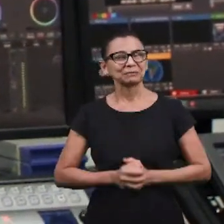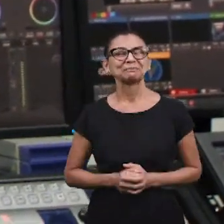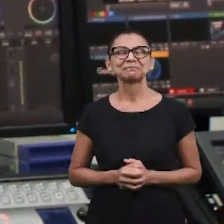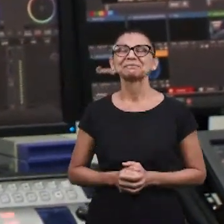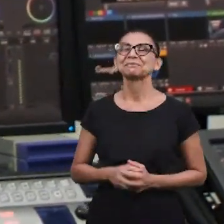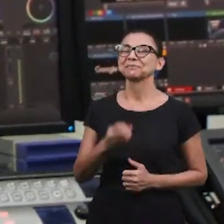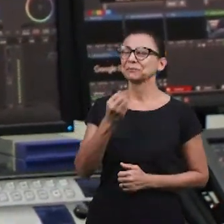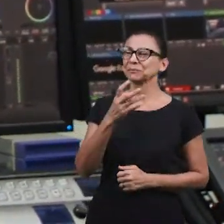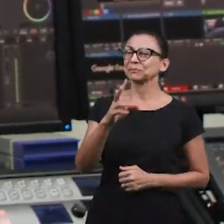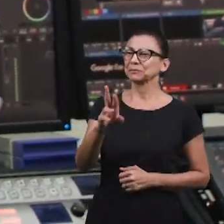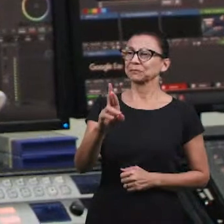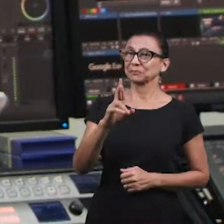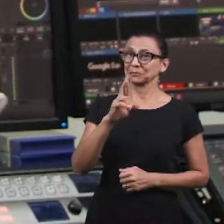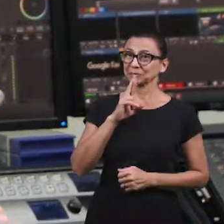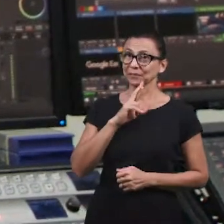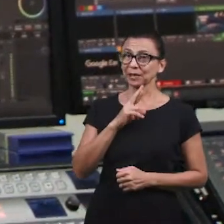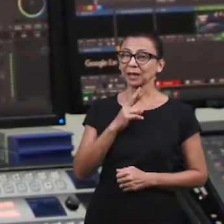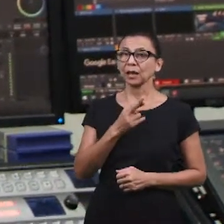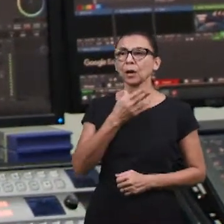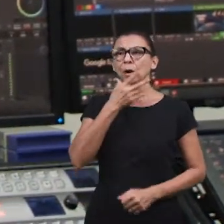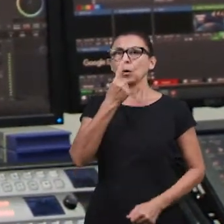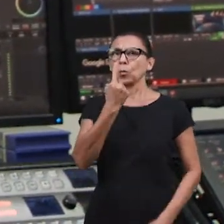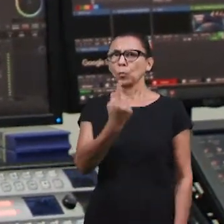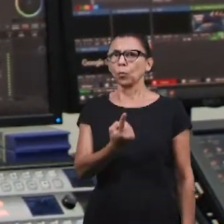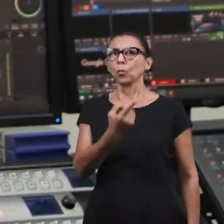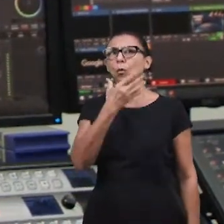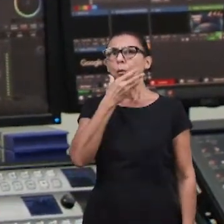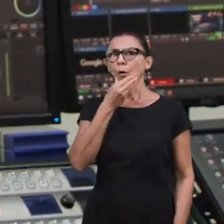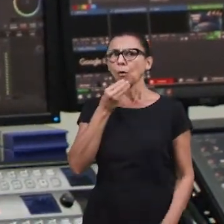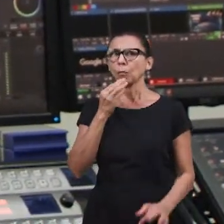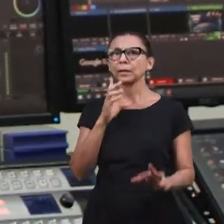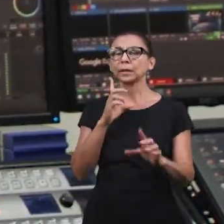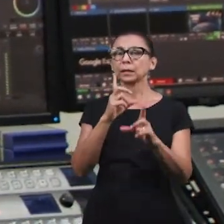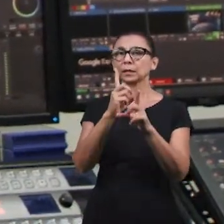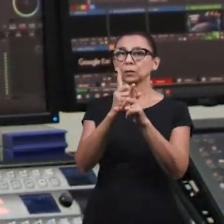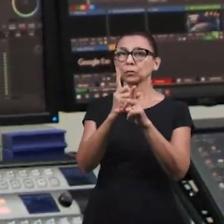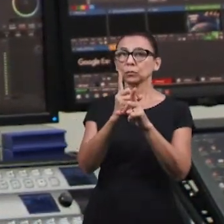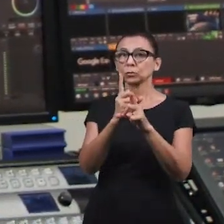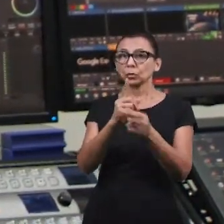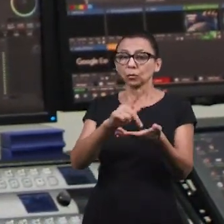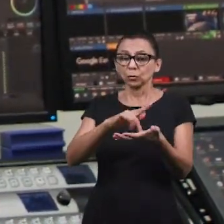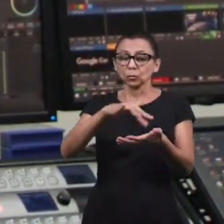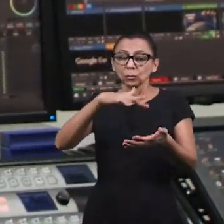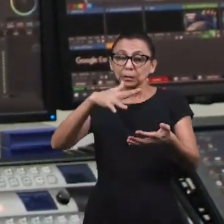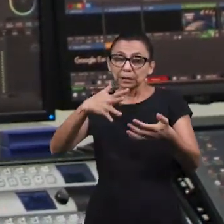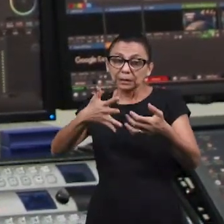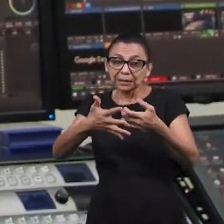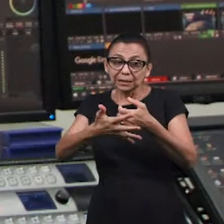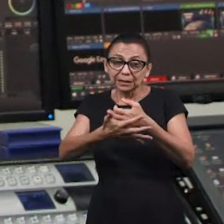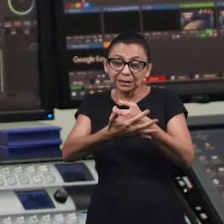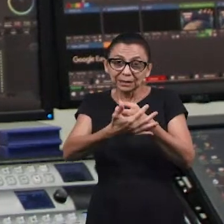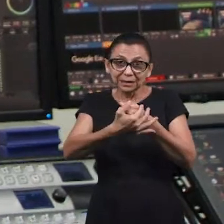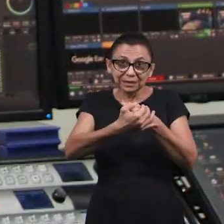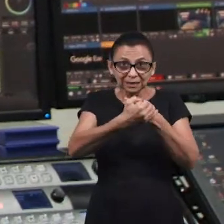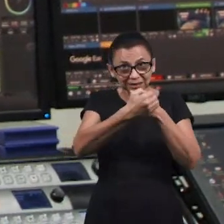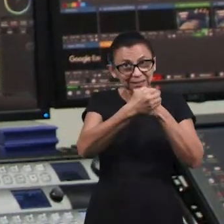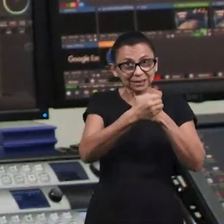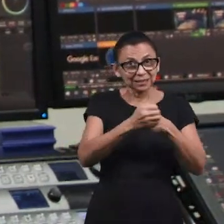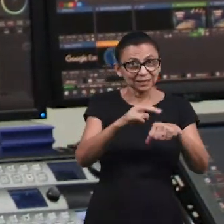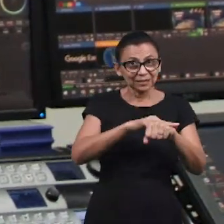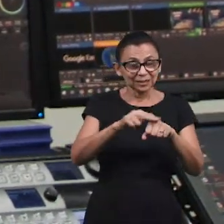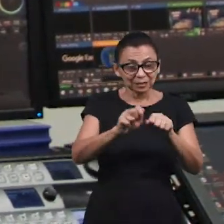maravilha. Muito bem respondido. Um homem achou o tesouro que estava escondido, ou seja, ele estava ocultado